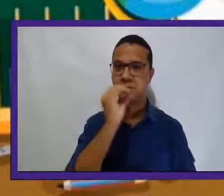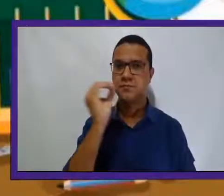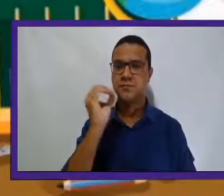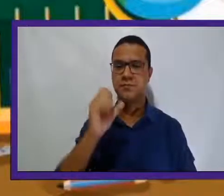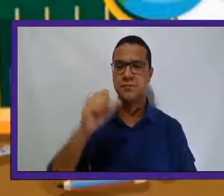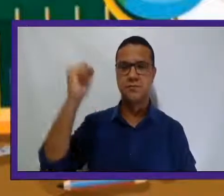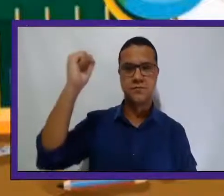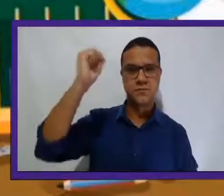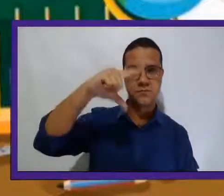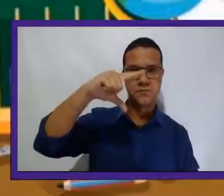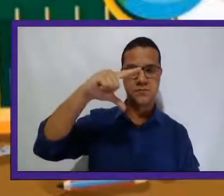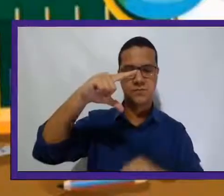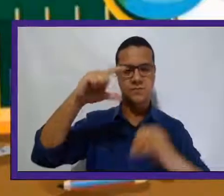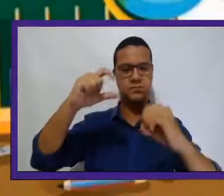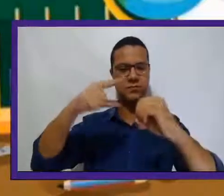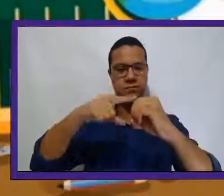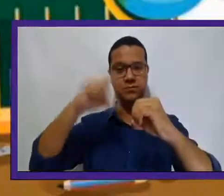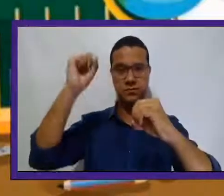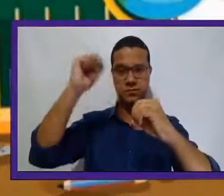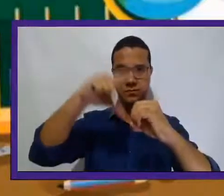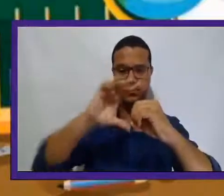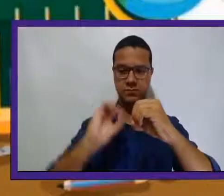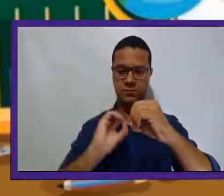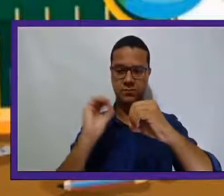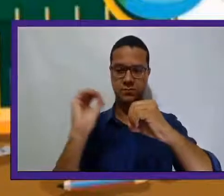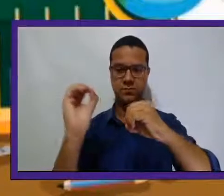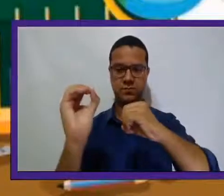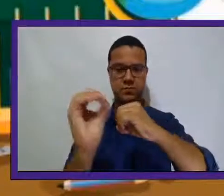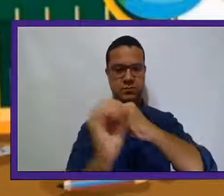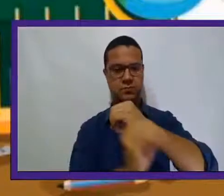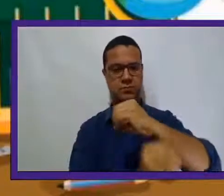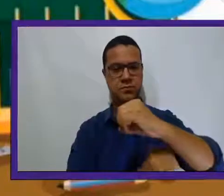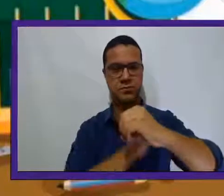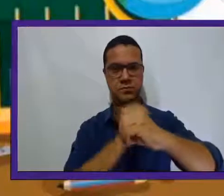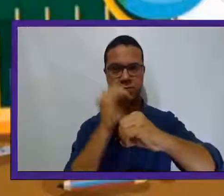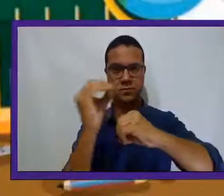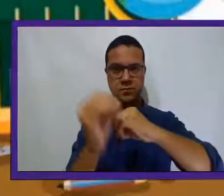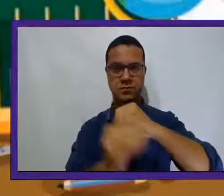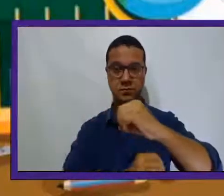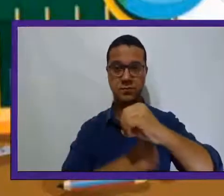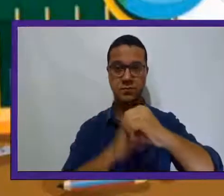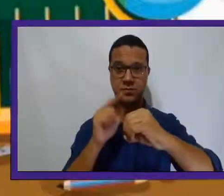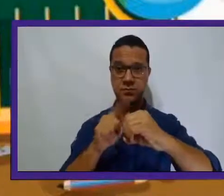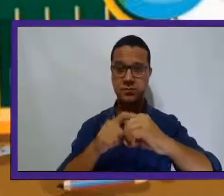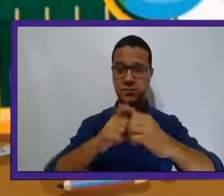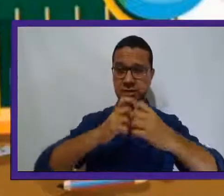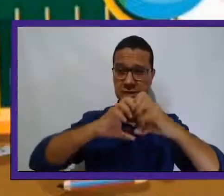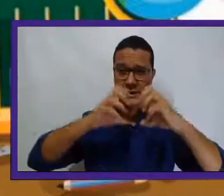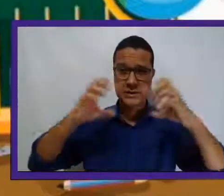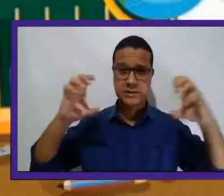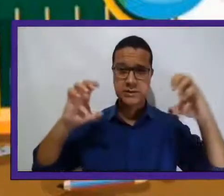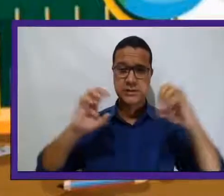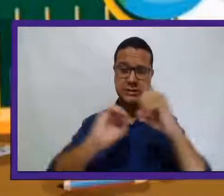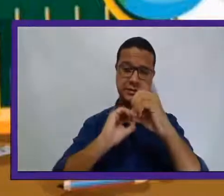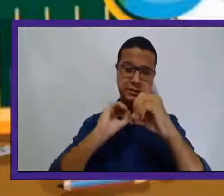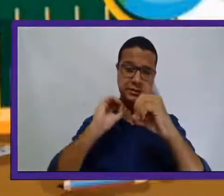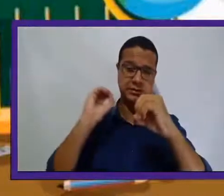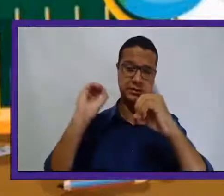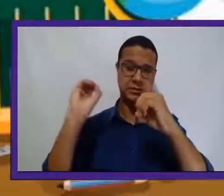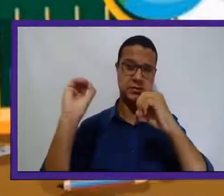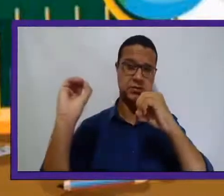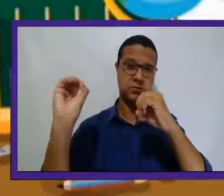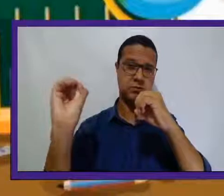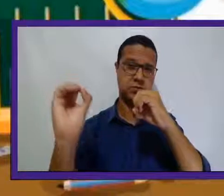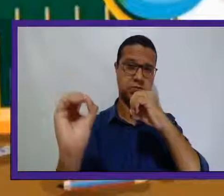gira em torno do sol Só que o sol É muito, muito grande E para a Terra Conseguir